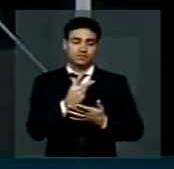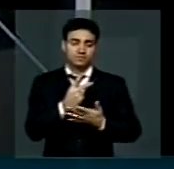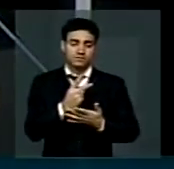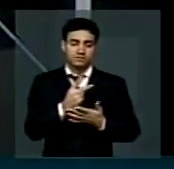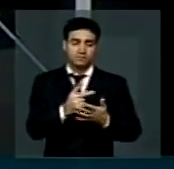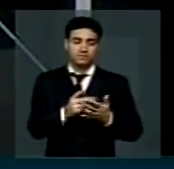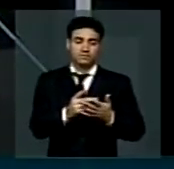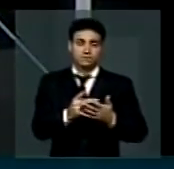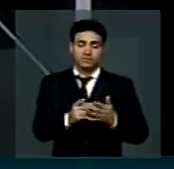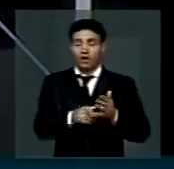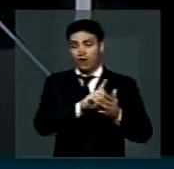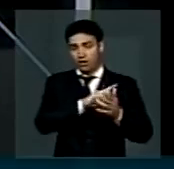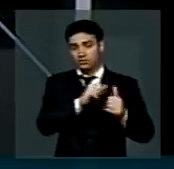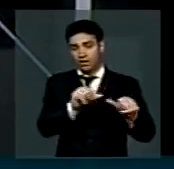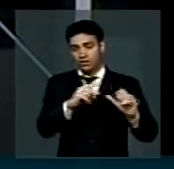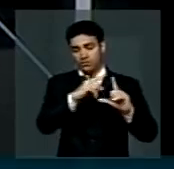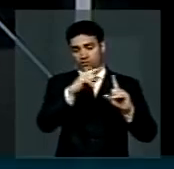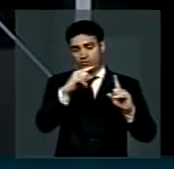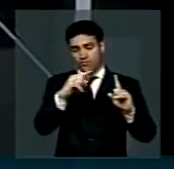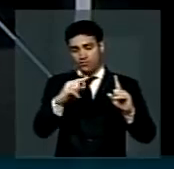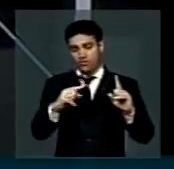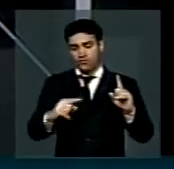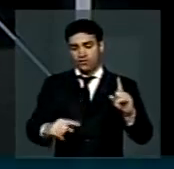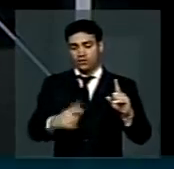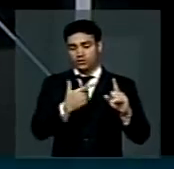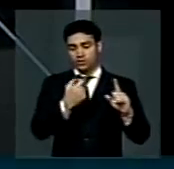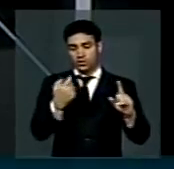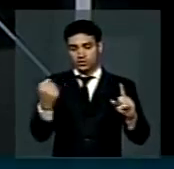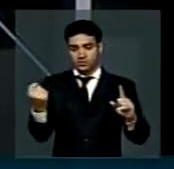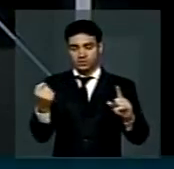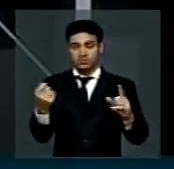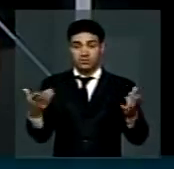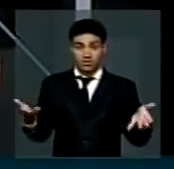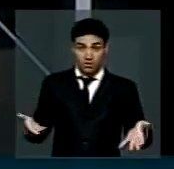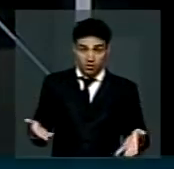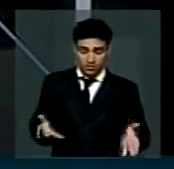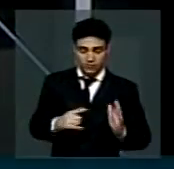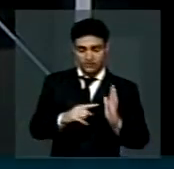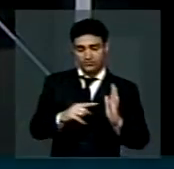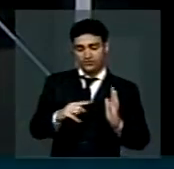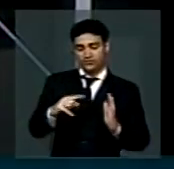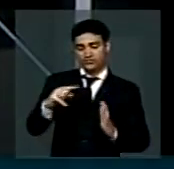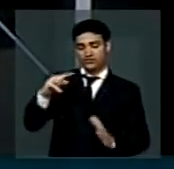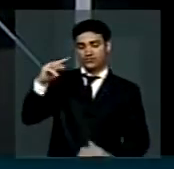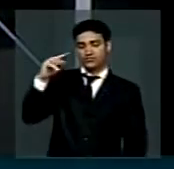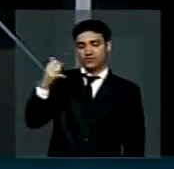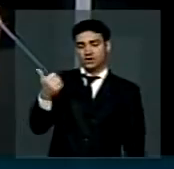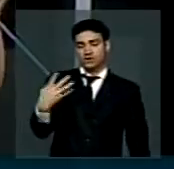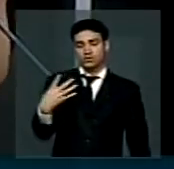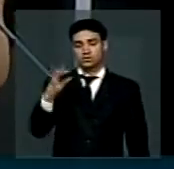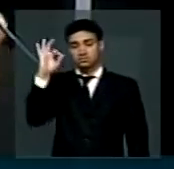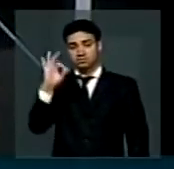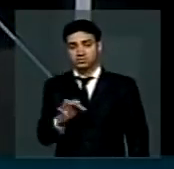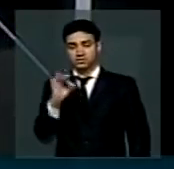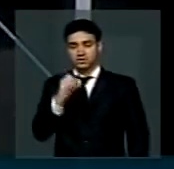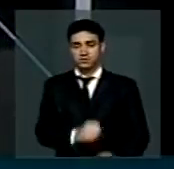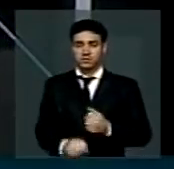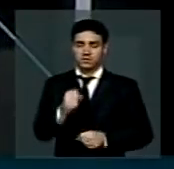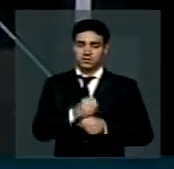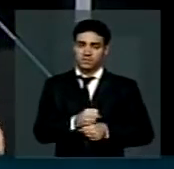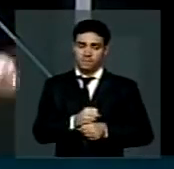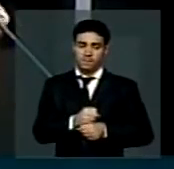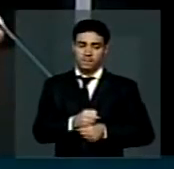índice, que vinha caindo desde 2000, apresentou uma elevação de 14% no ano